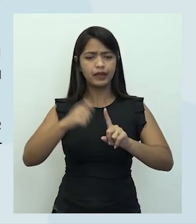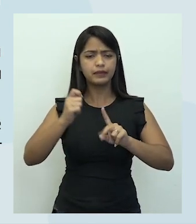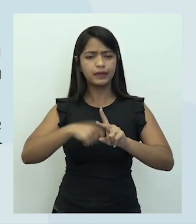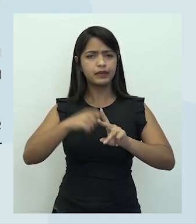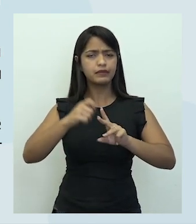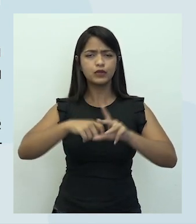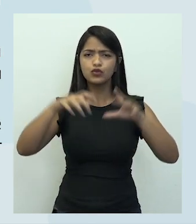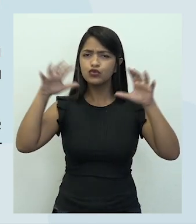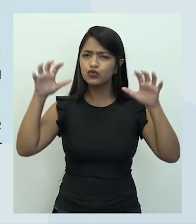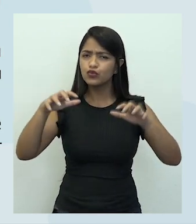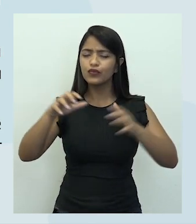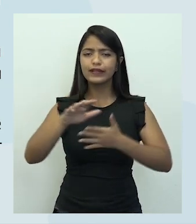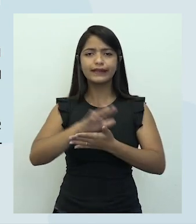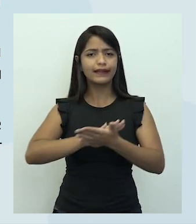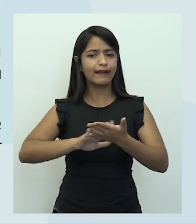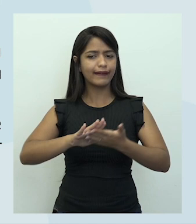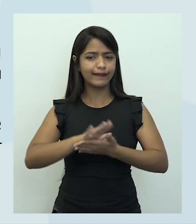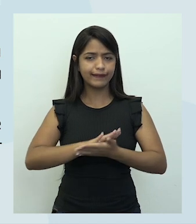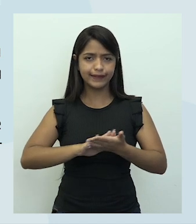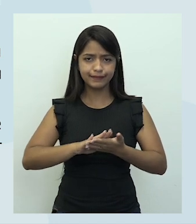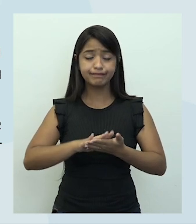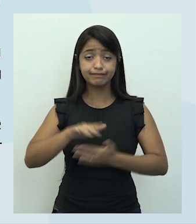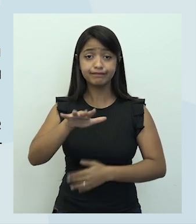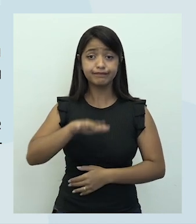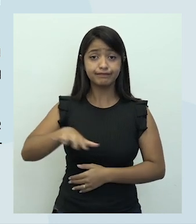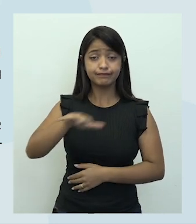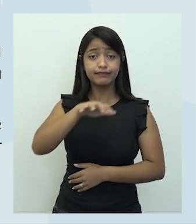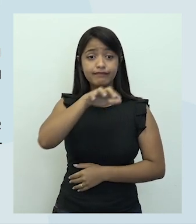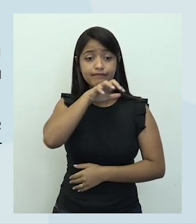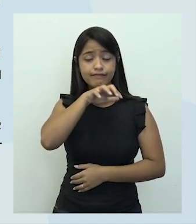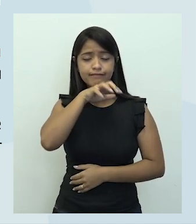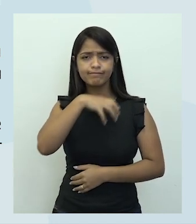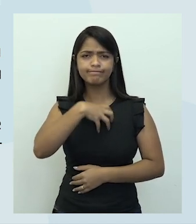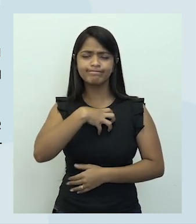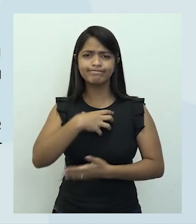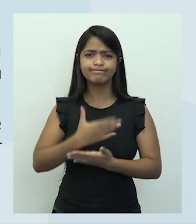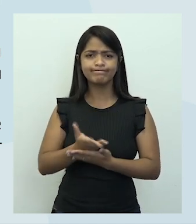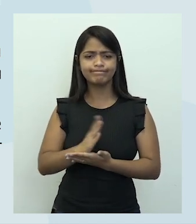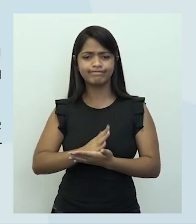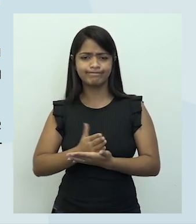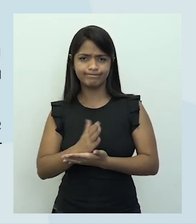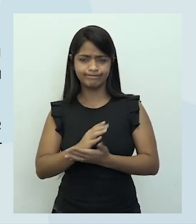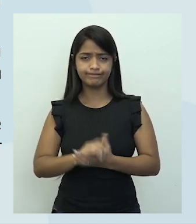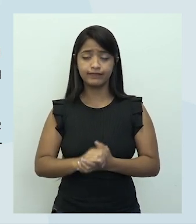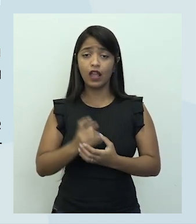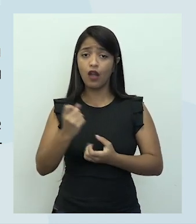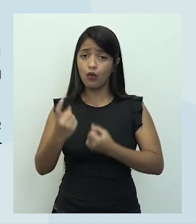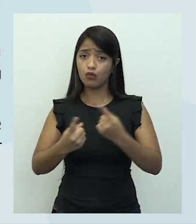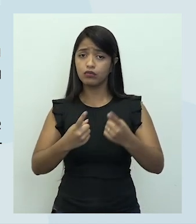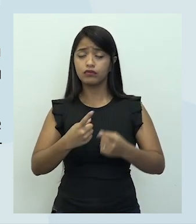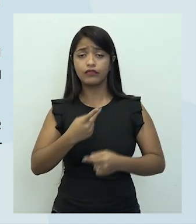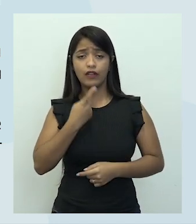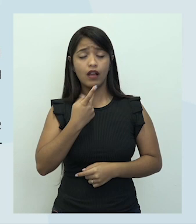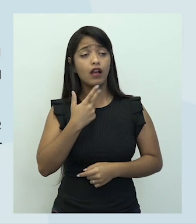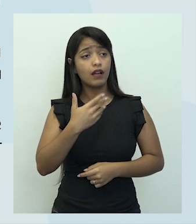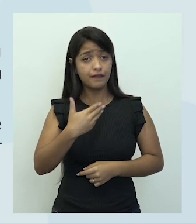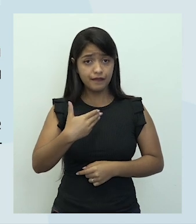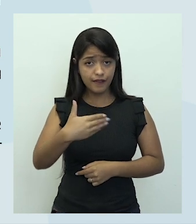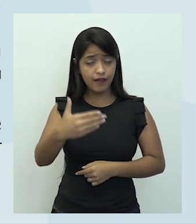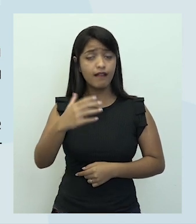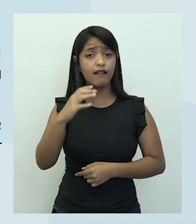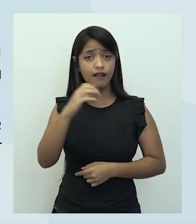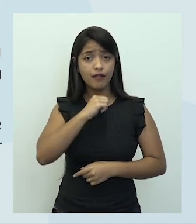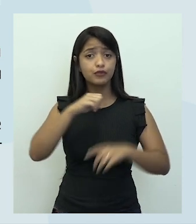e muitos meses, de modo que os animais ficaram inquietos. Uns diziam que ia chover logo,